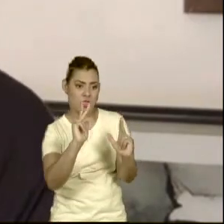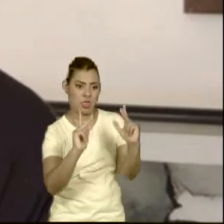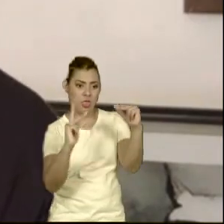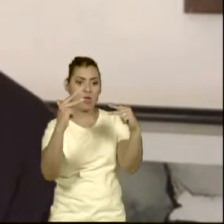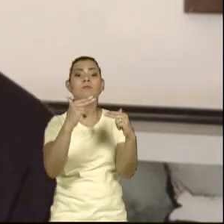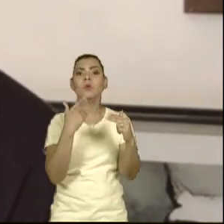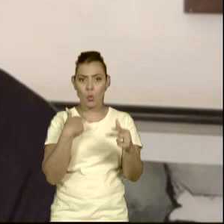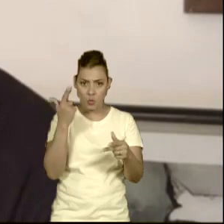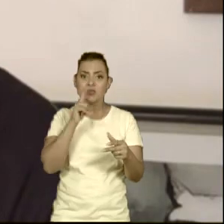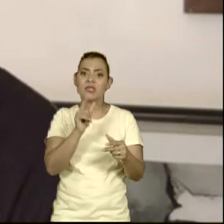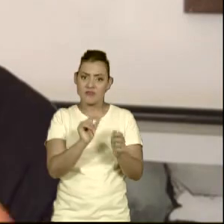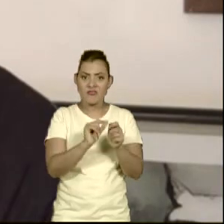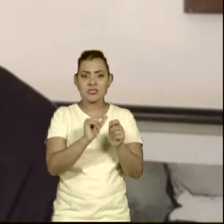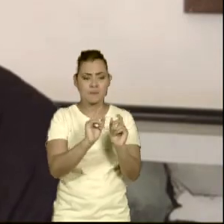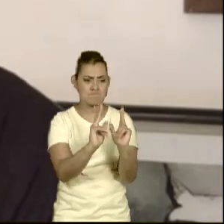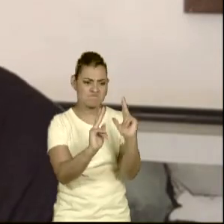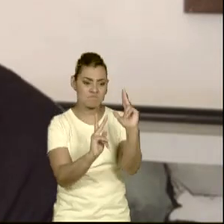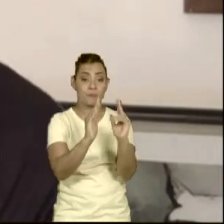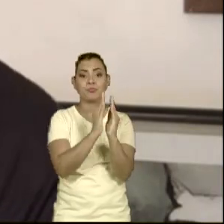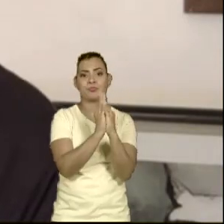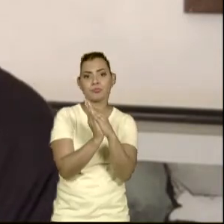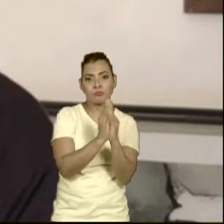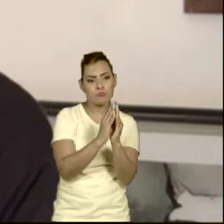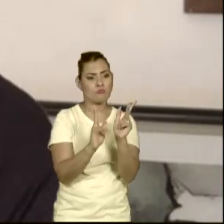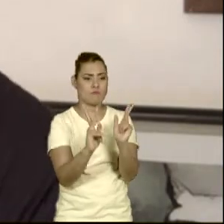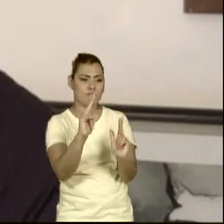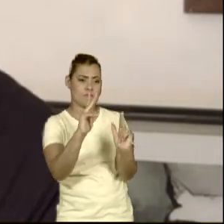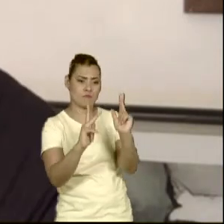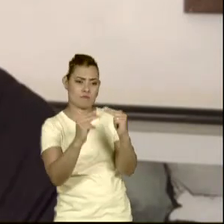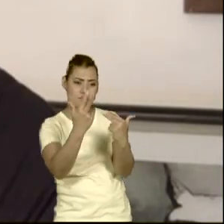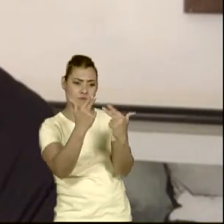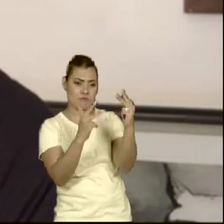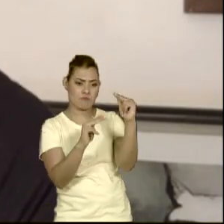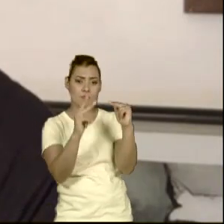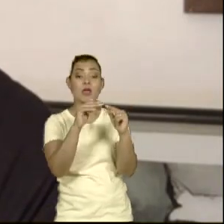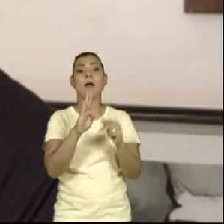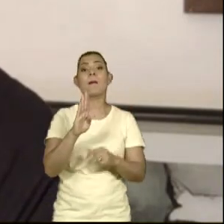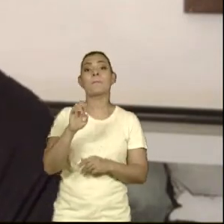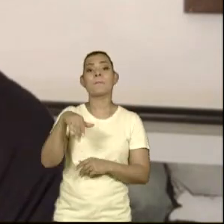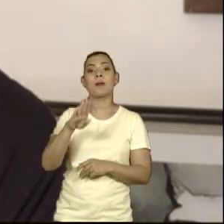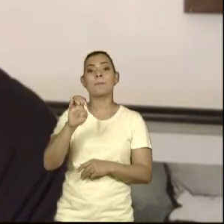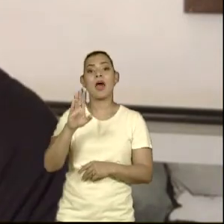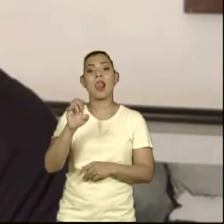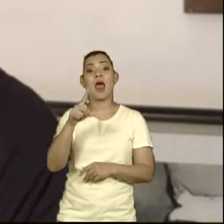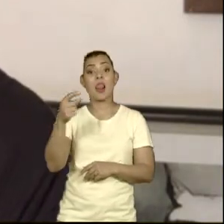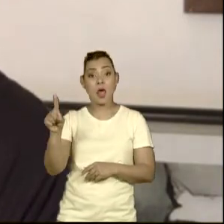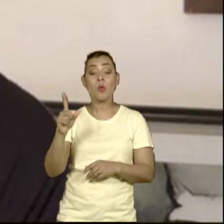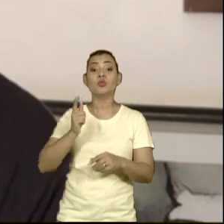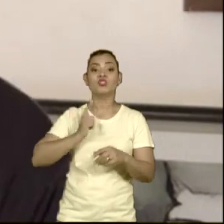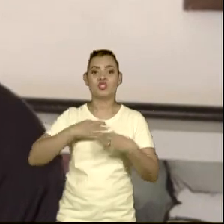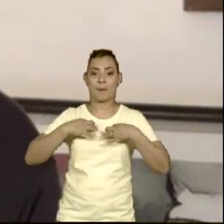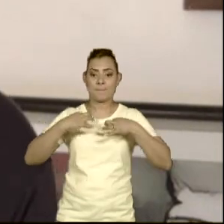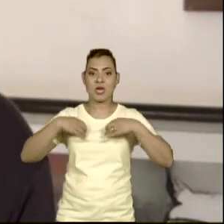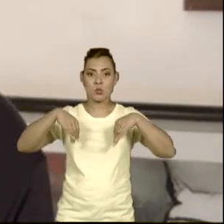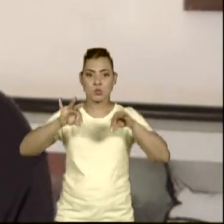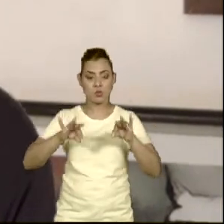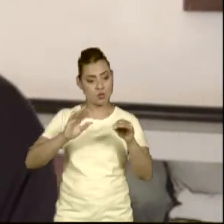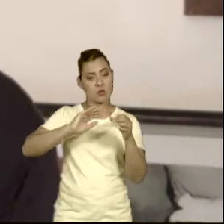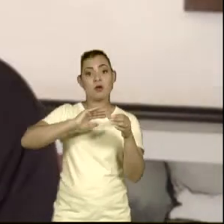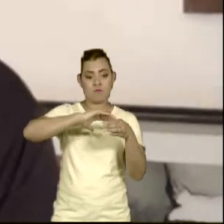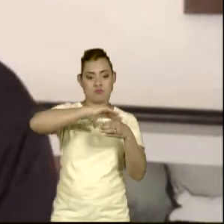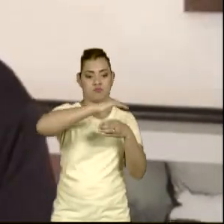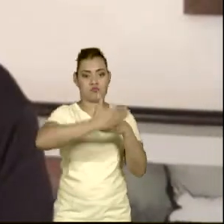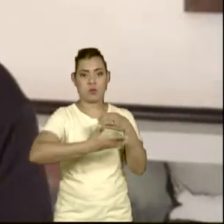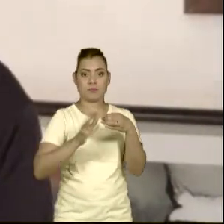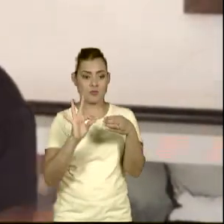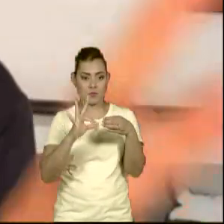cheguei a fazer um boneco, tentei fazer um forrado, porque os do Bambalalão eram forrados com tecido. Tentei fazer um forrado e